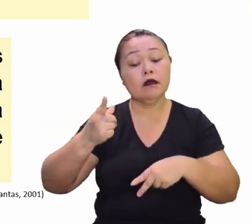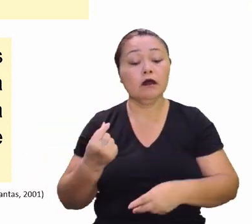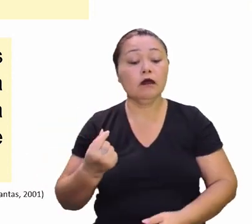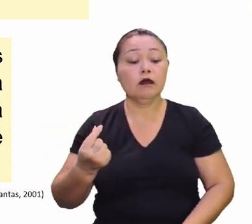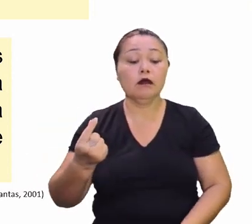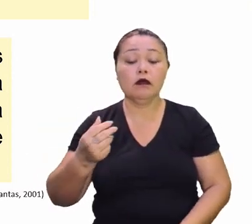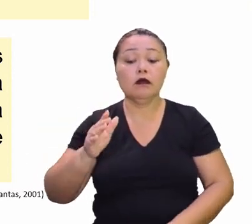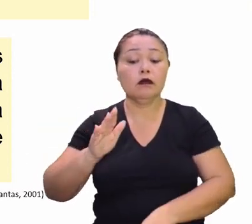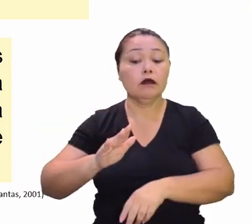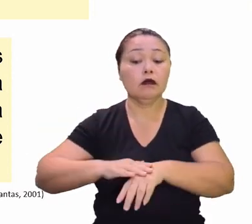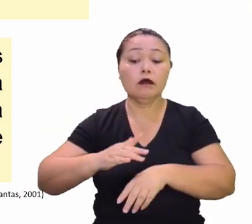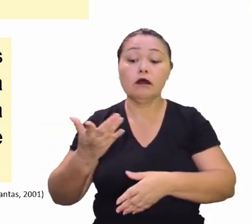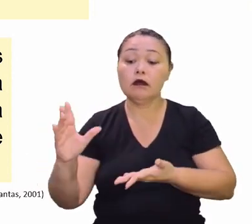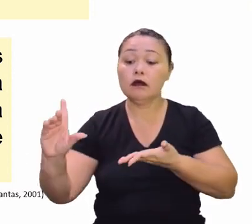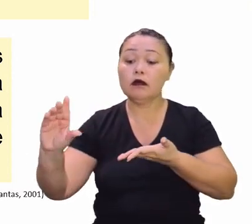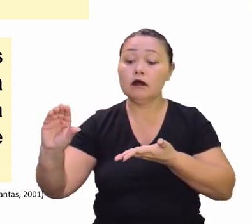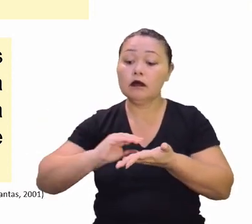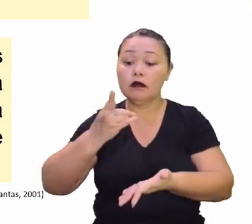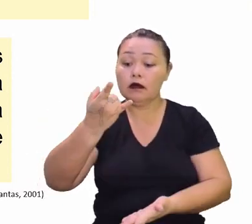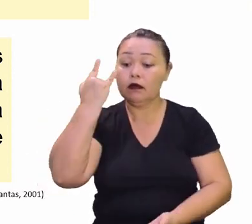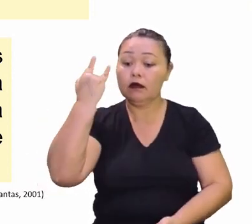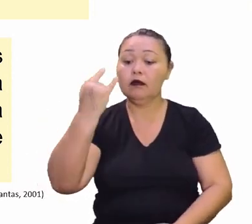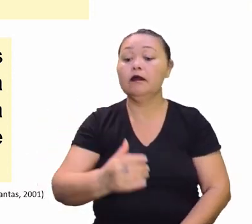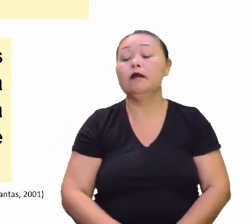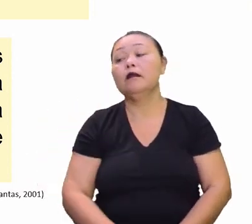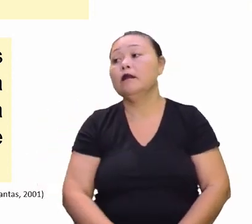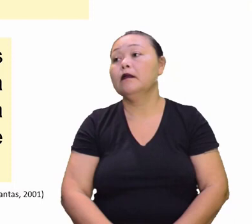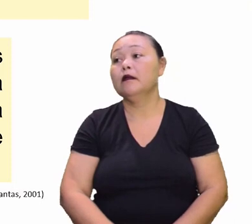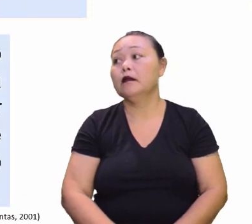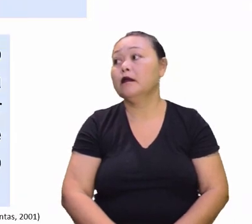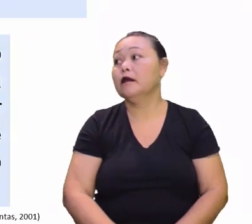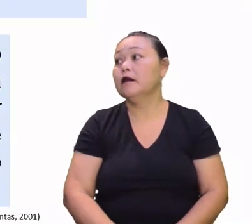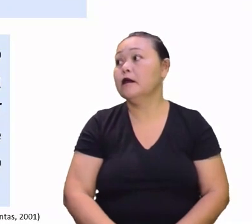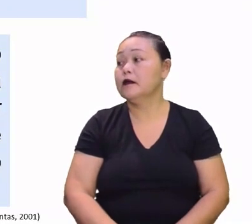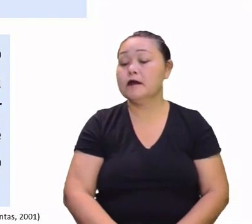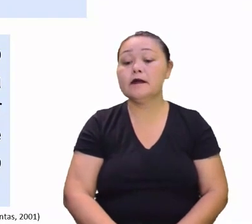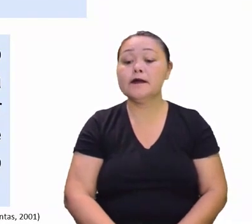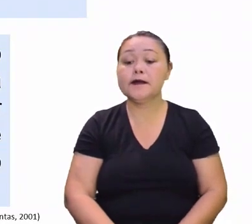era economicamente mais rentável.